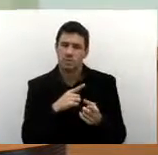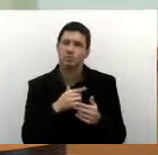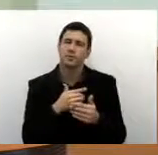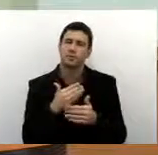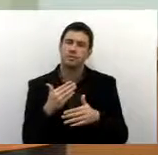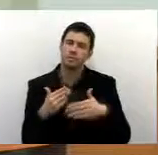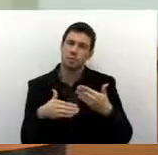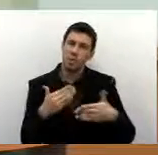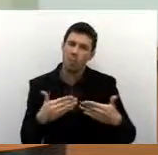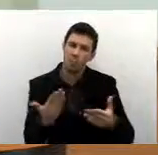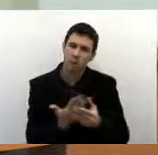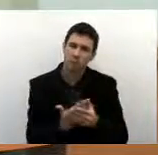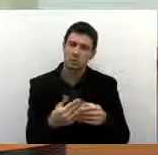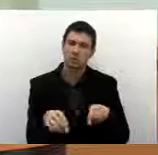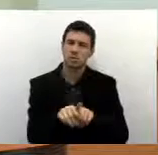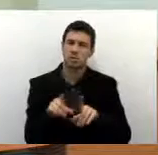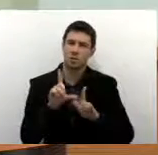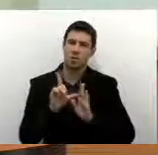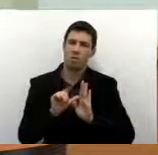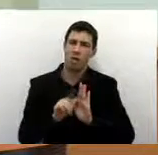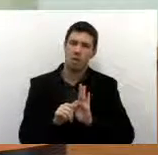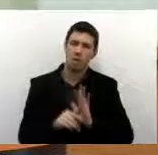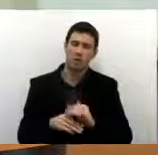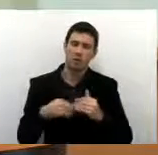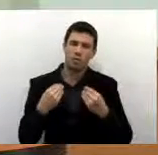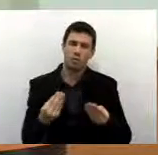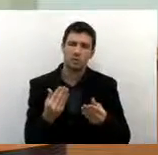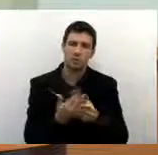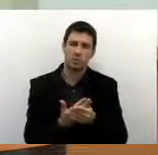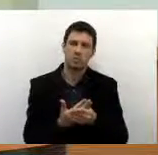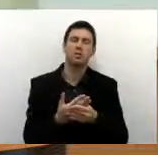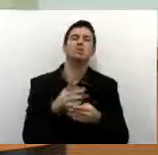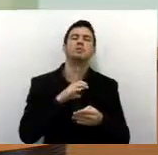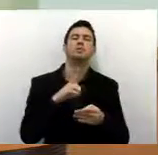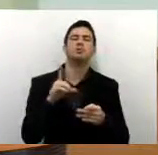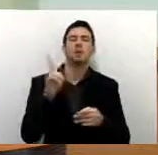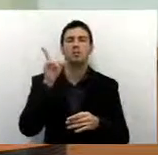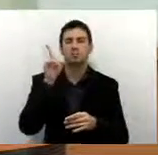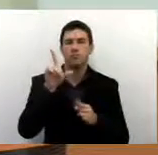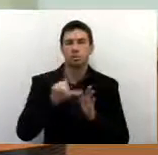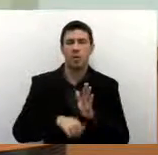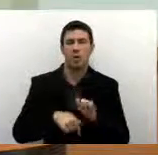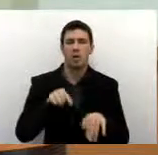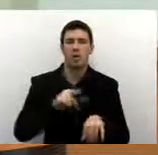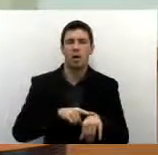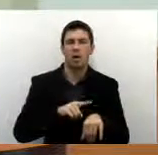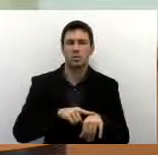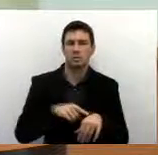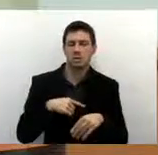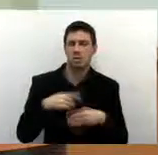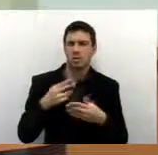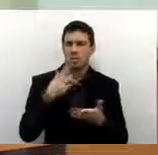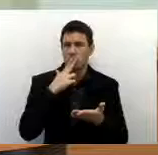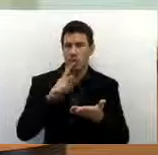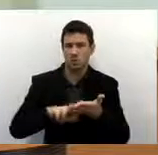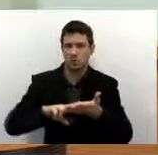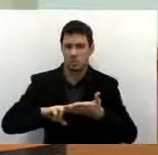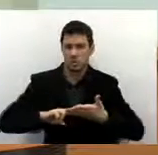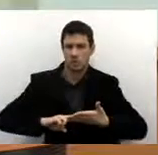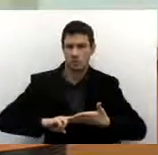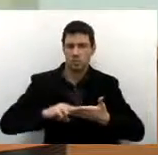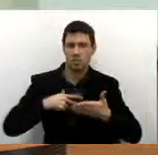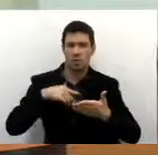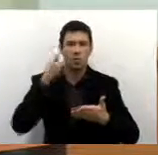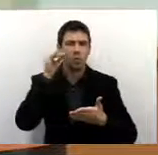nós atrasamos a entrega em questão de horas, já tinha encerrado o expediente. E eu recebi uma carta do